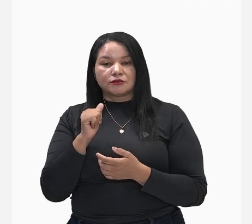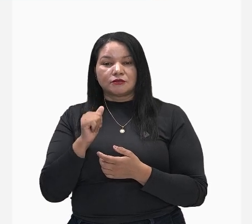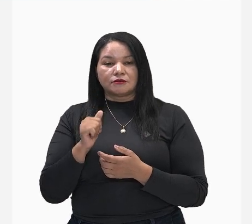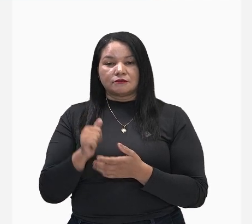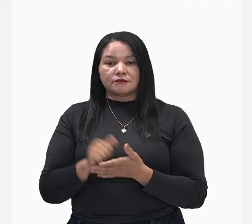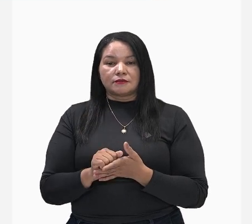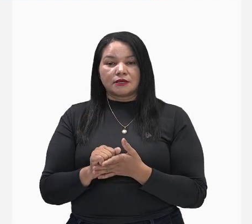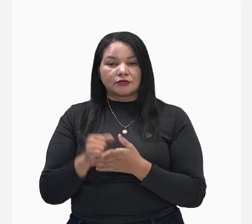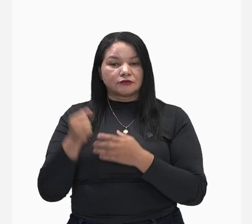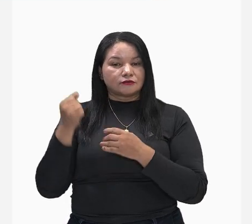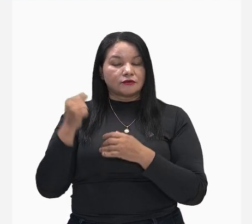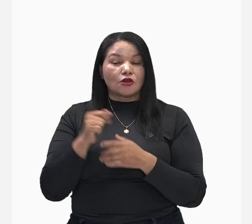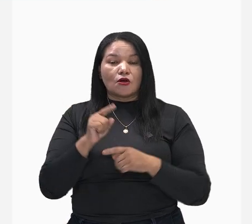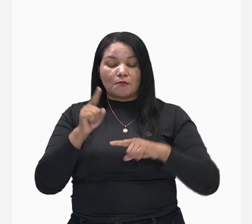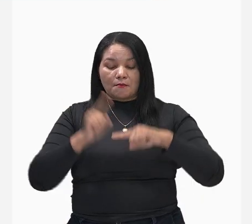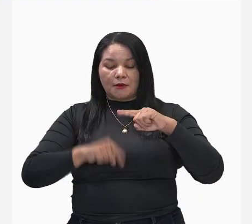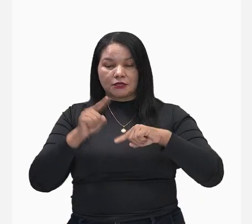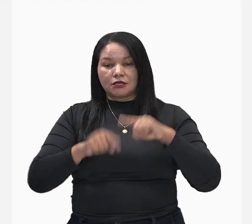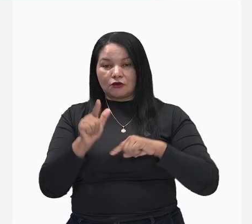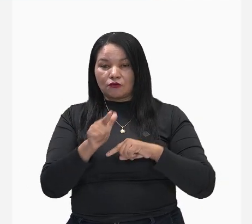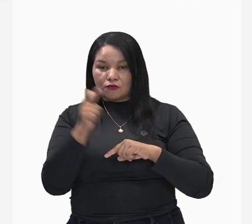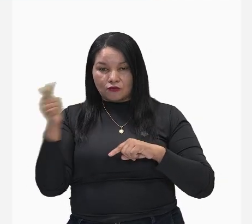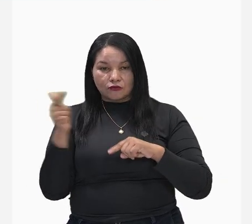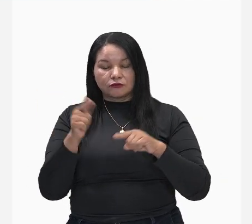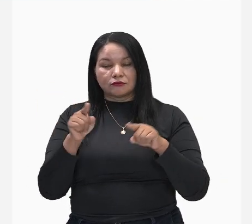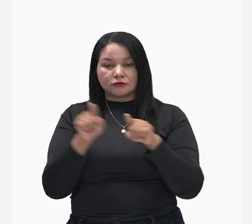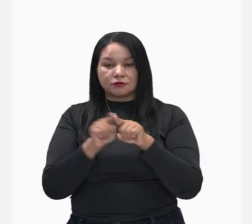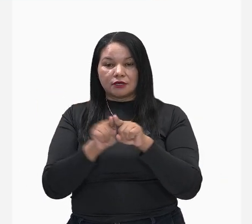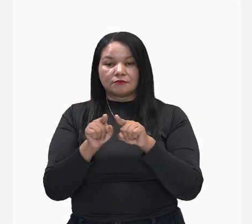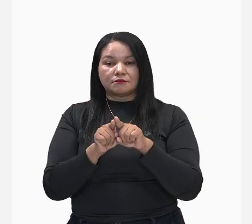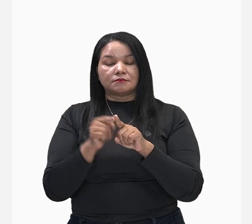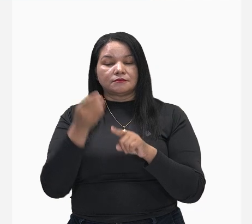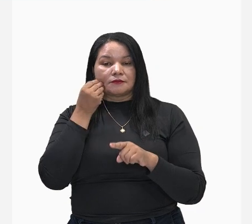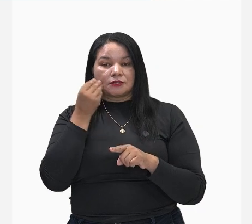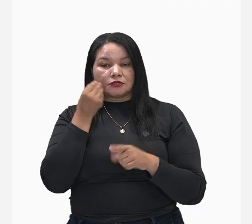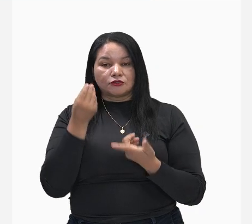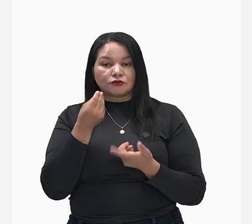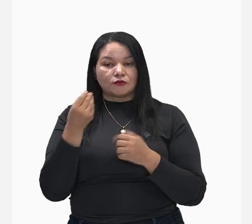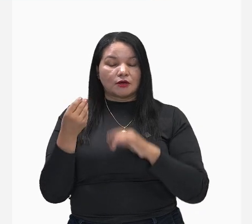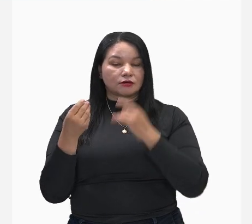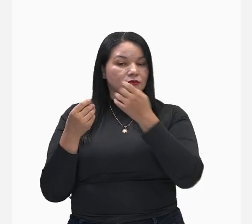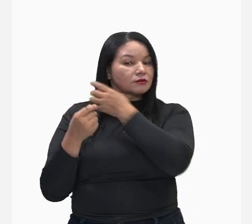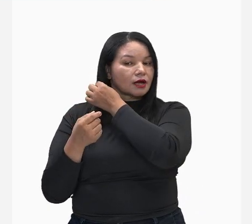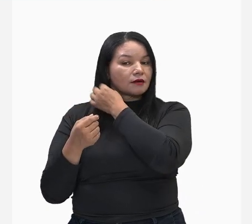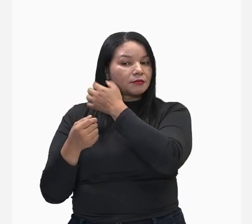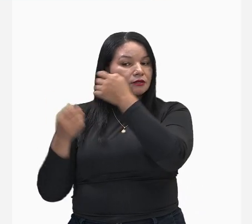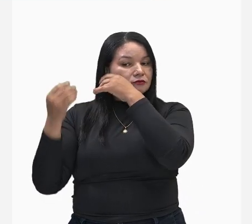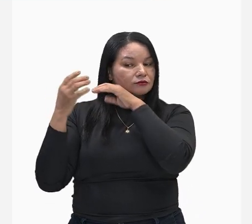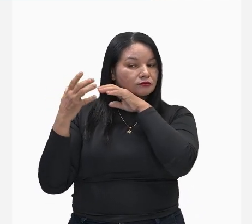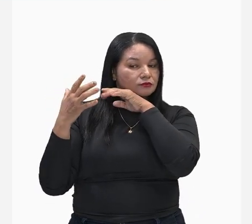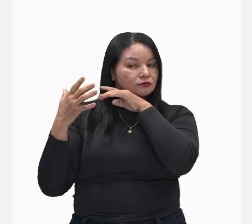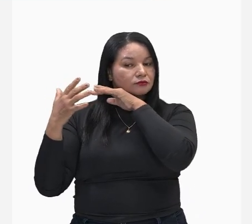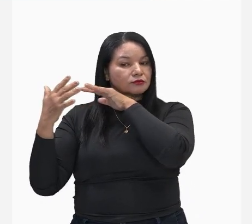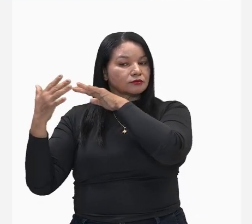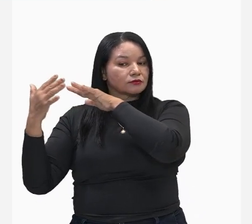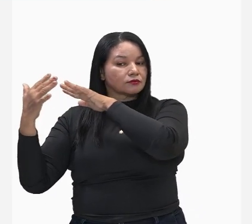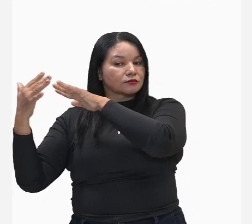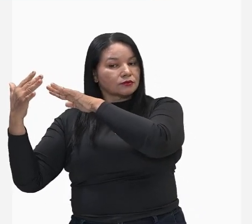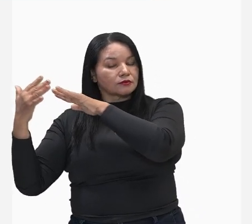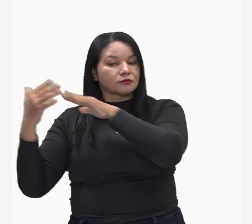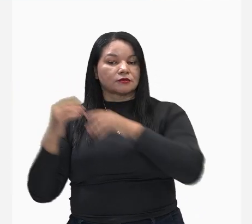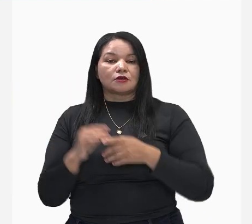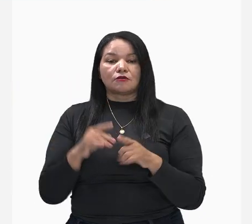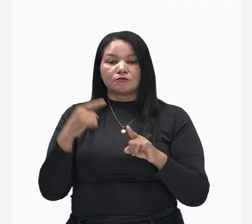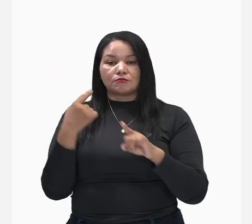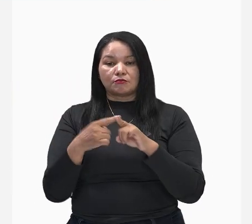usou outro instrumento para gerar essa eletricidade estática, que surge a partir de uma diferença de